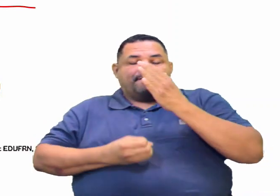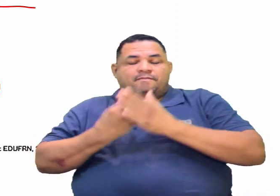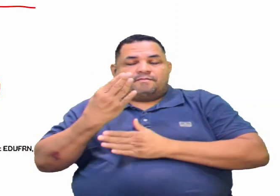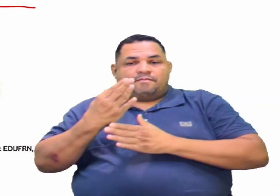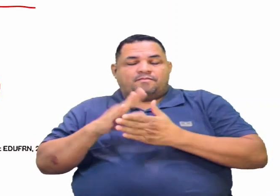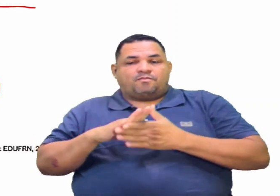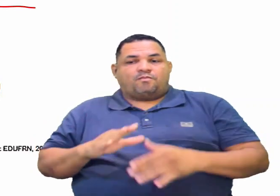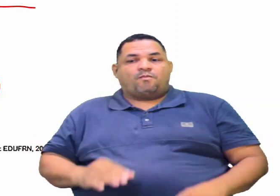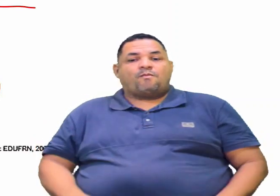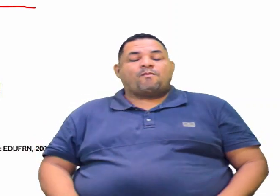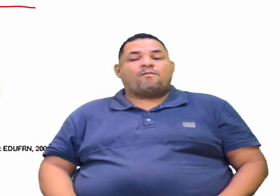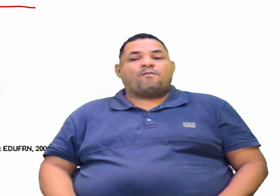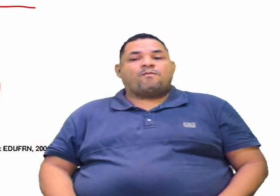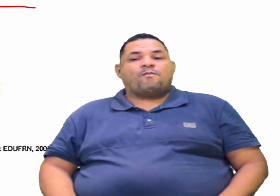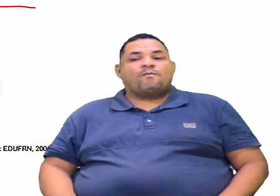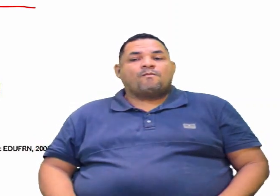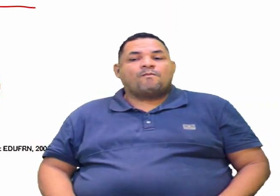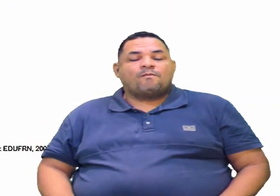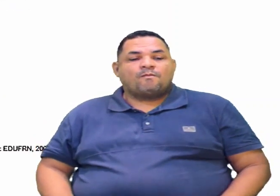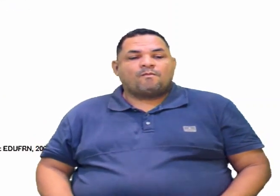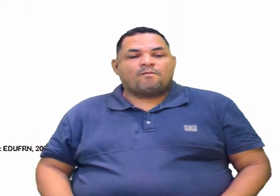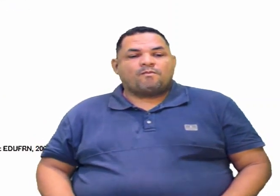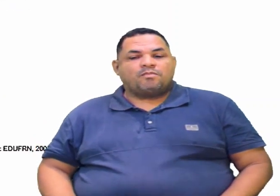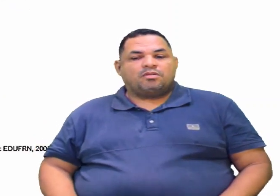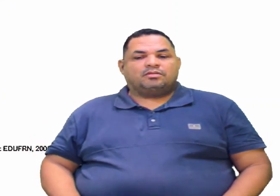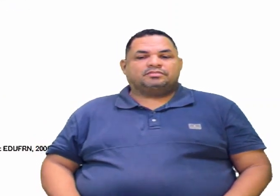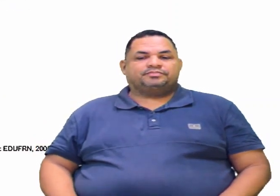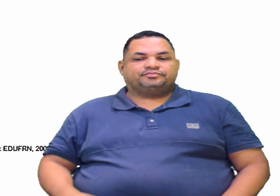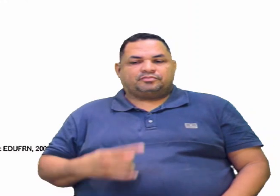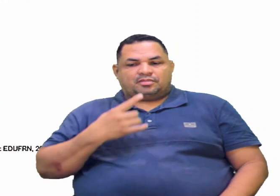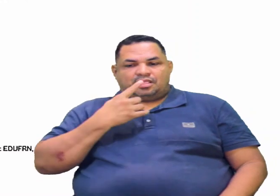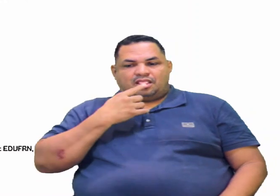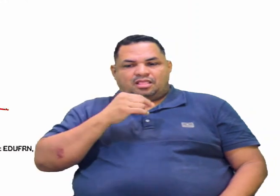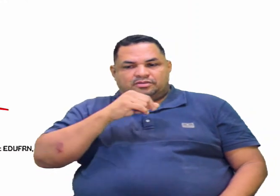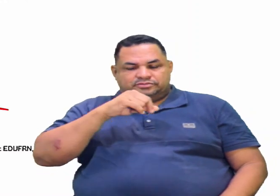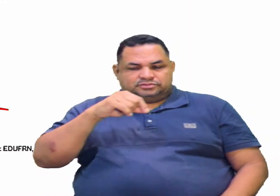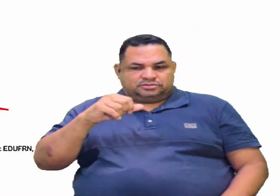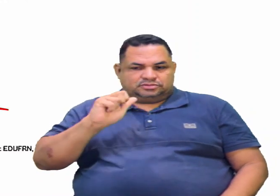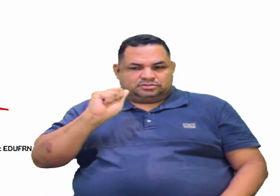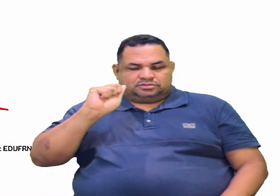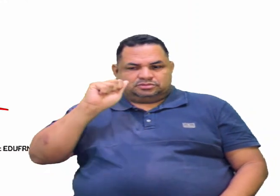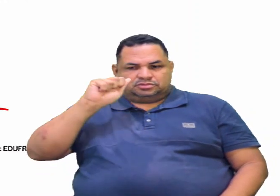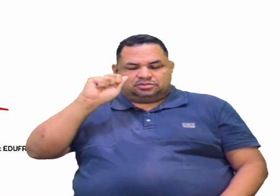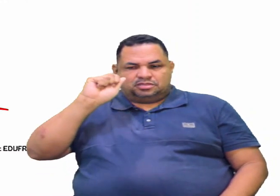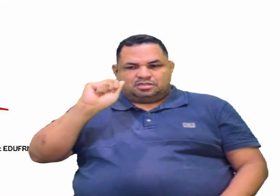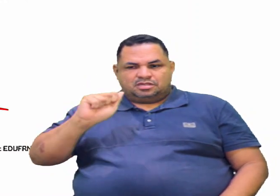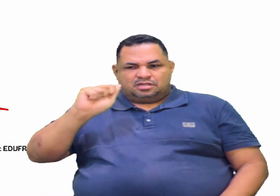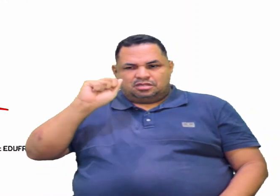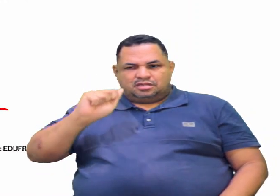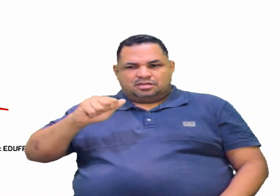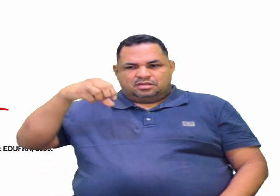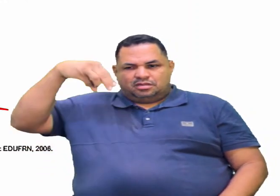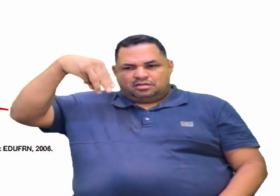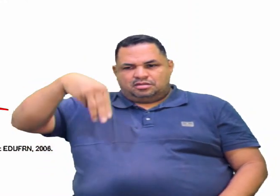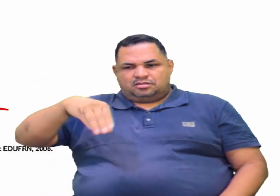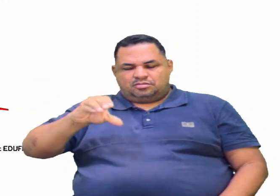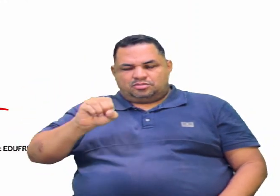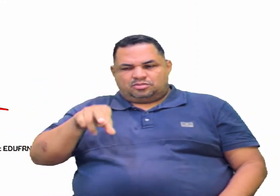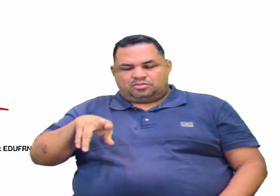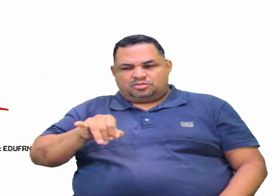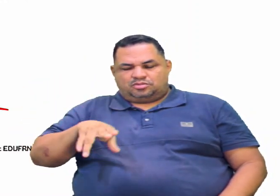cloridrato de efedrina, que é um sal de amônio. Olha só aqui, ó, a presença das